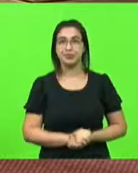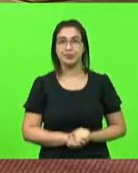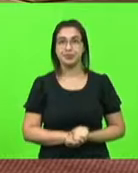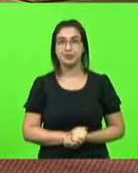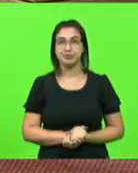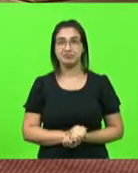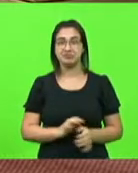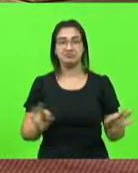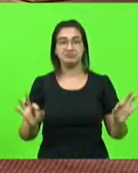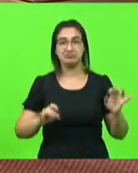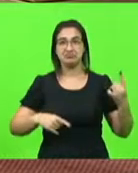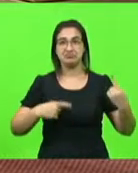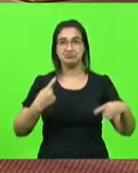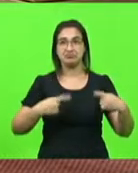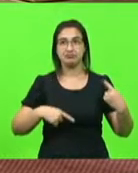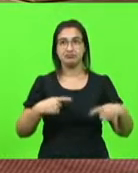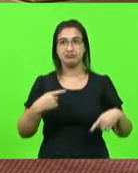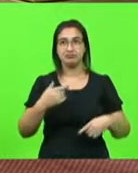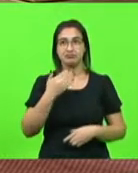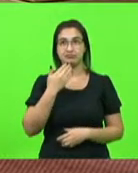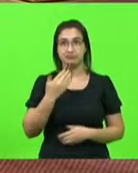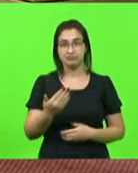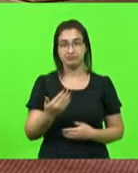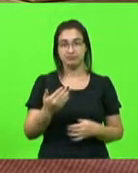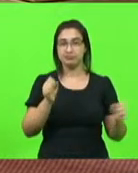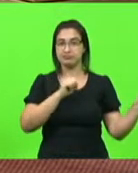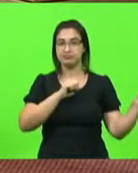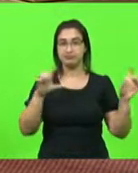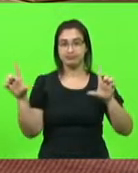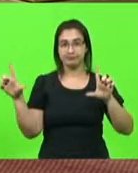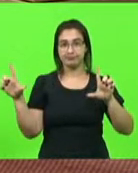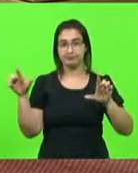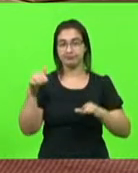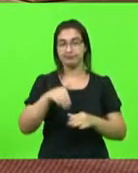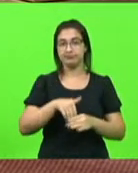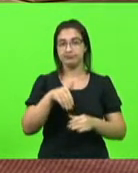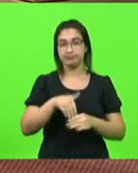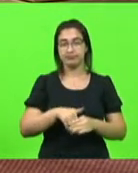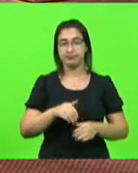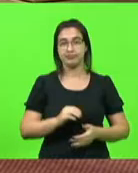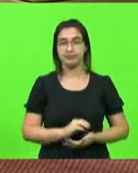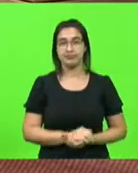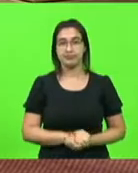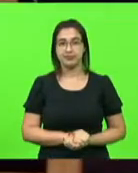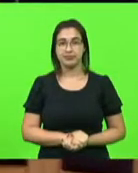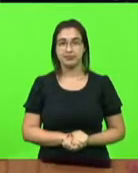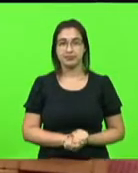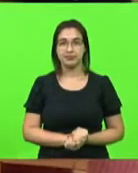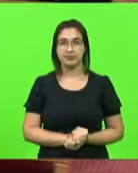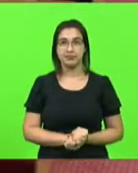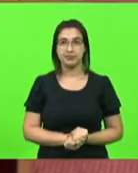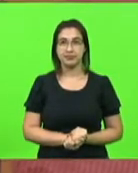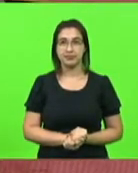Não havendo mais quem queira discutir, peço assessoria que abra o painel para que os senhores e senhoras deputados possam exercer seu direito de voto.